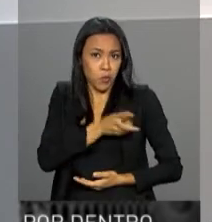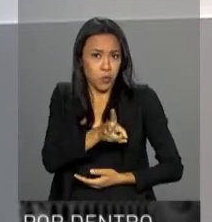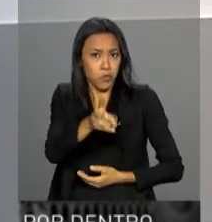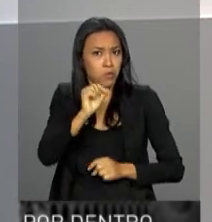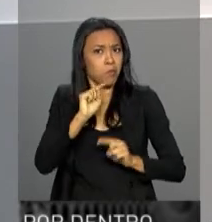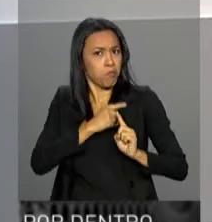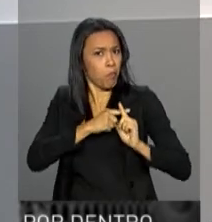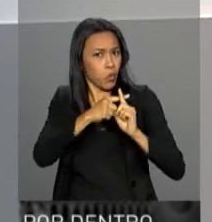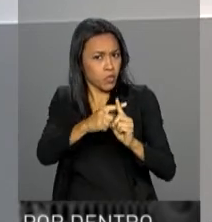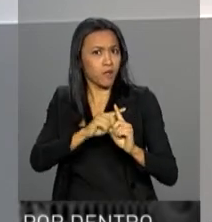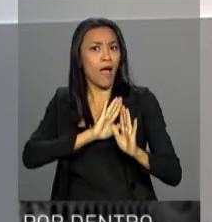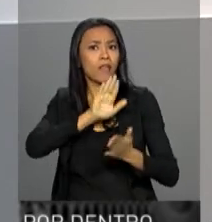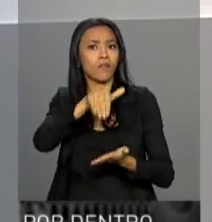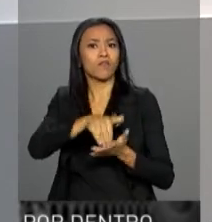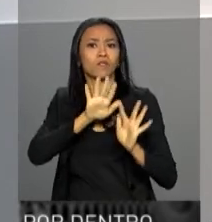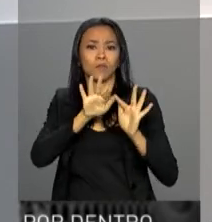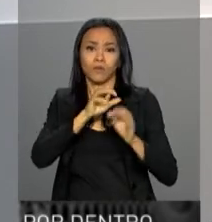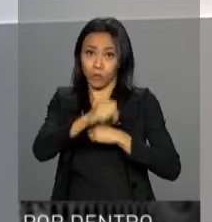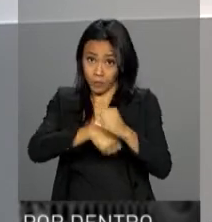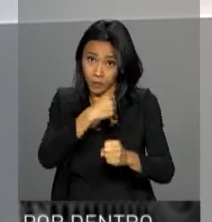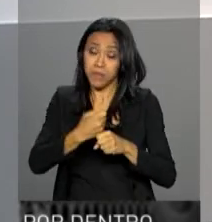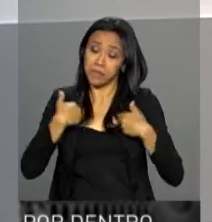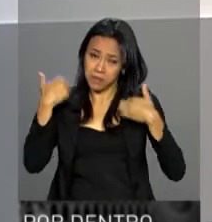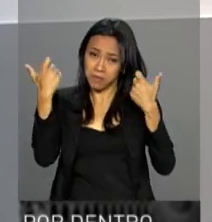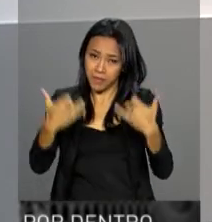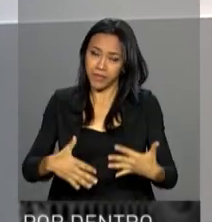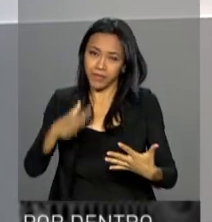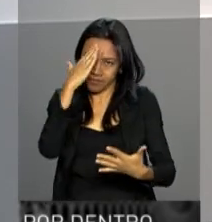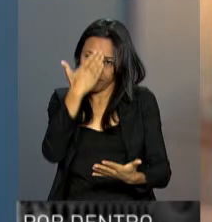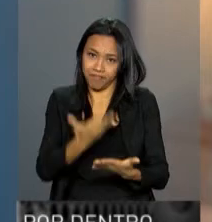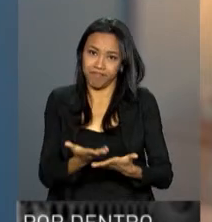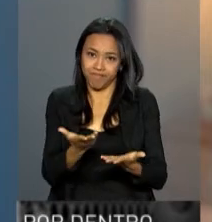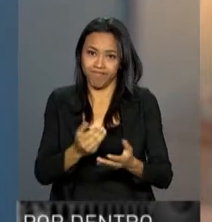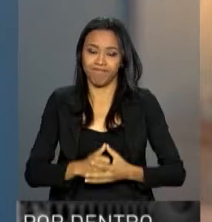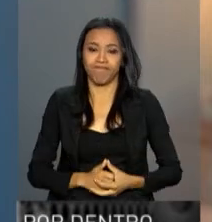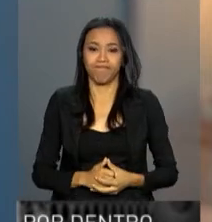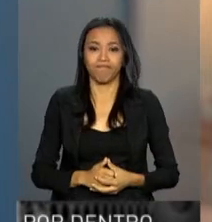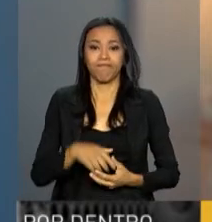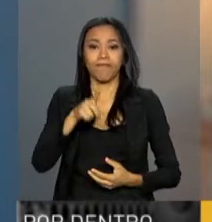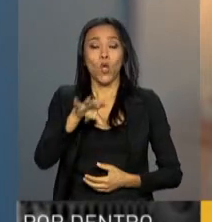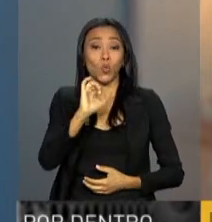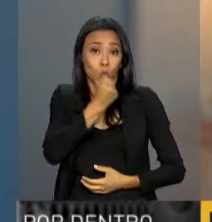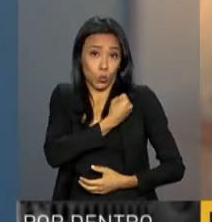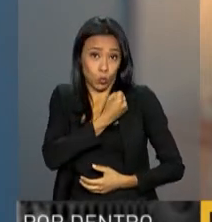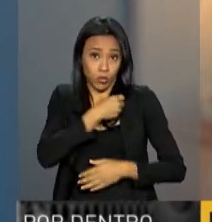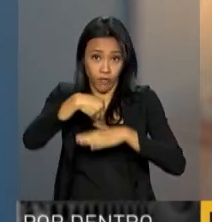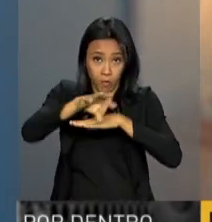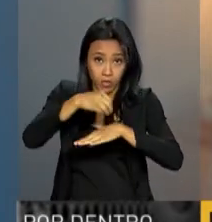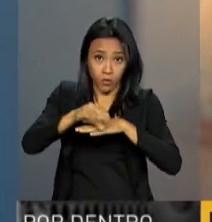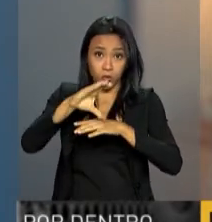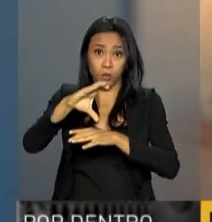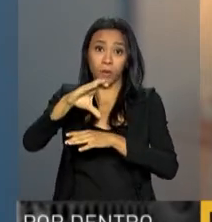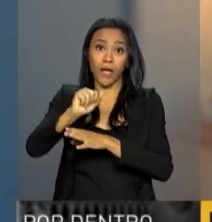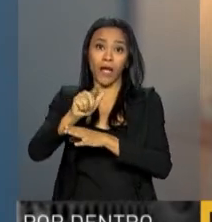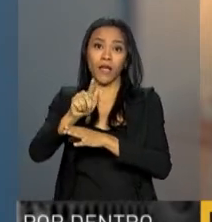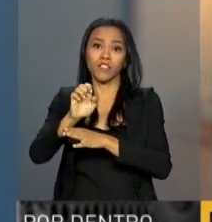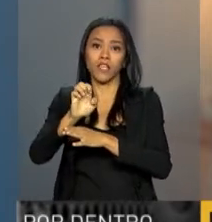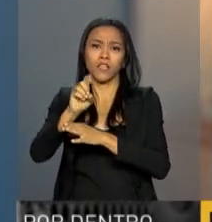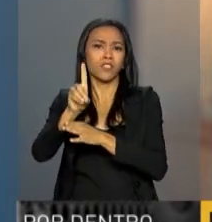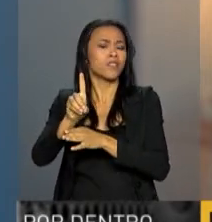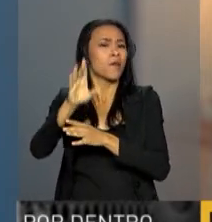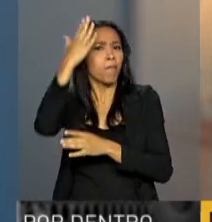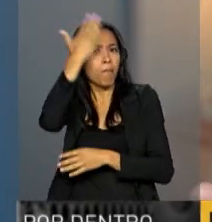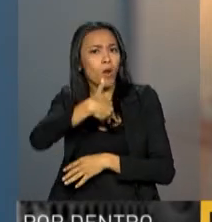positivos até o final do ano e justifica a confiança os números do caged comprovam aquela expectativa